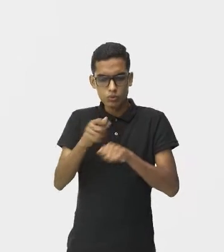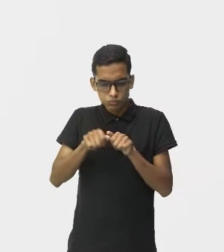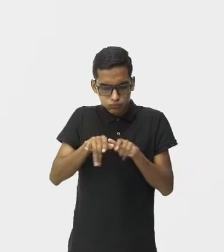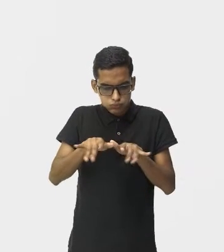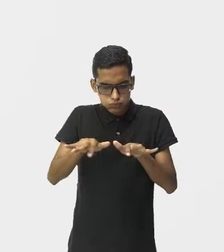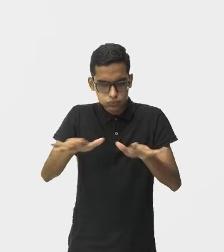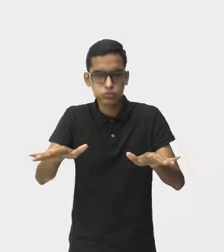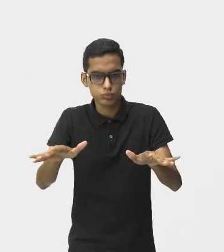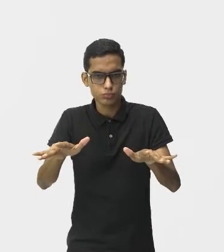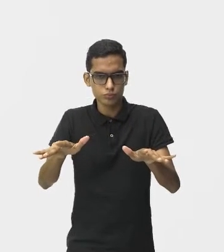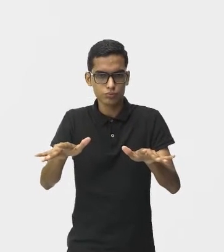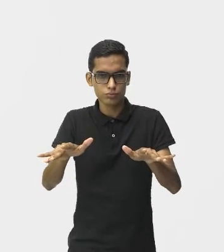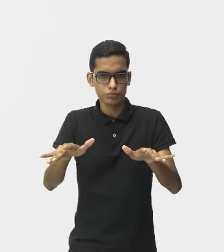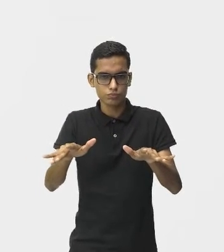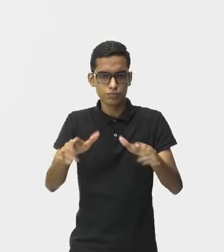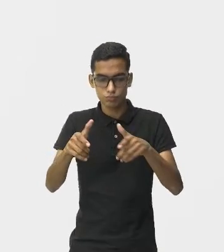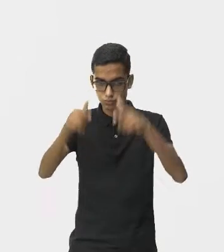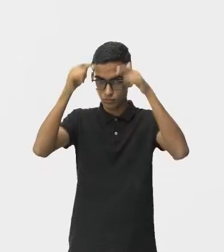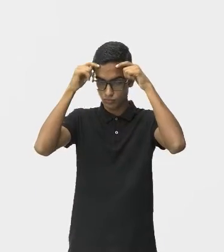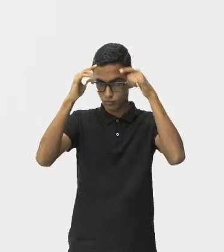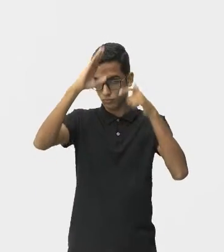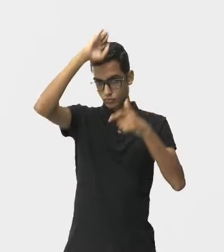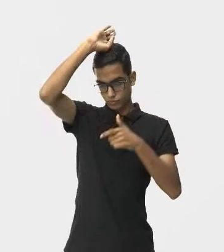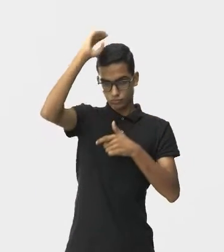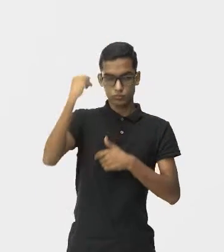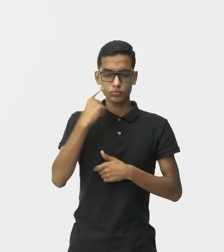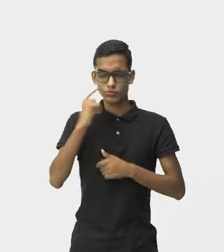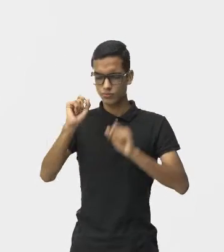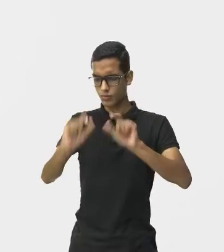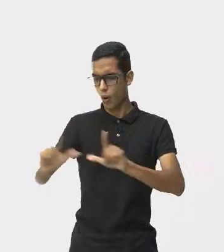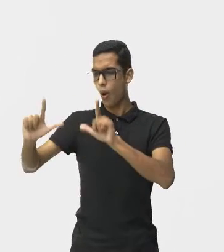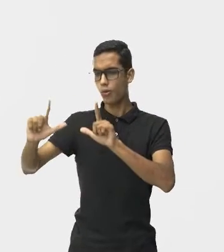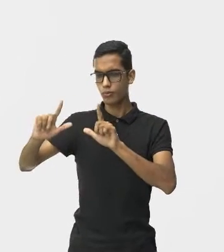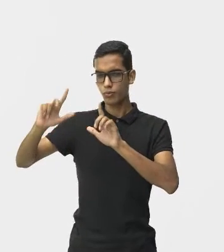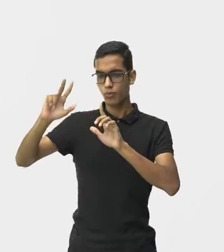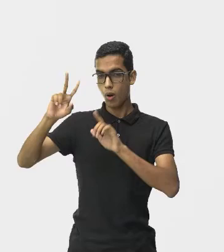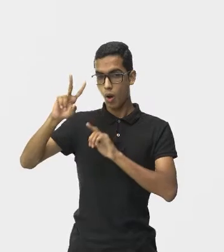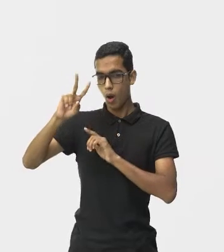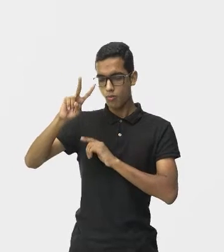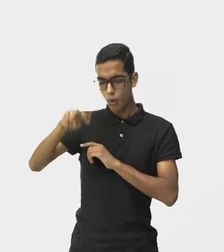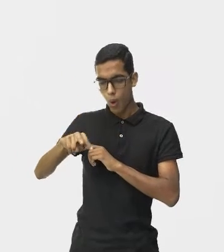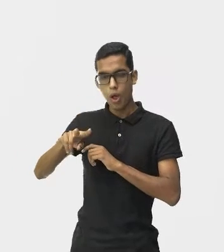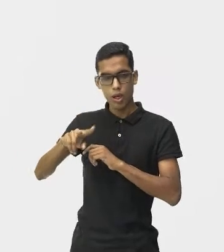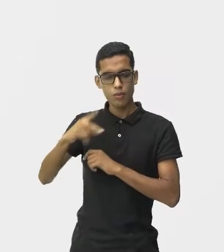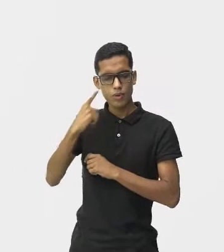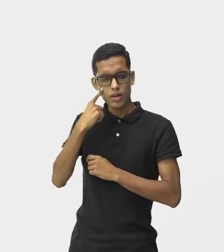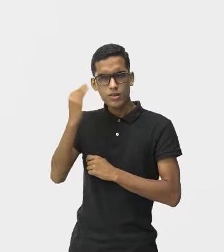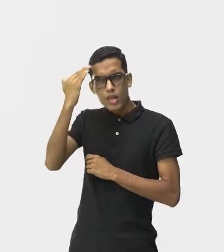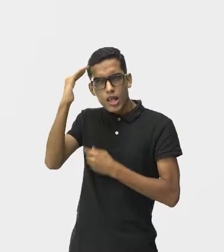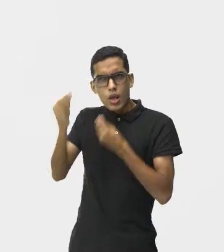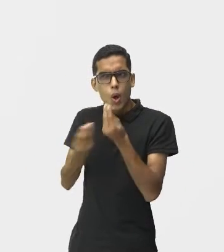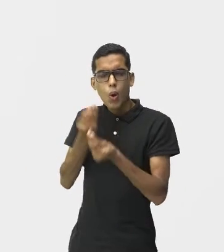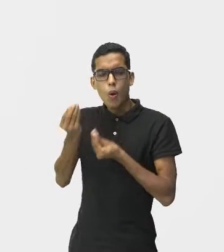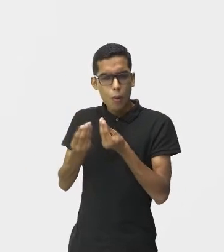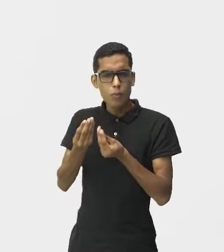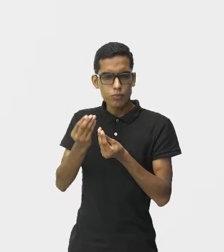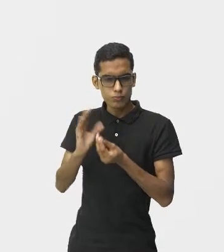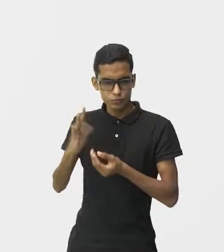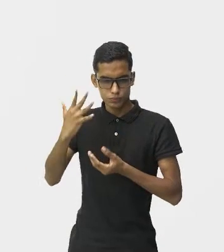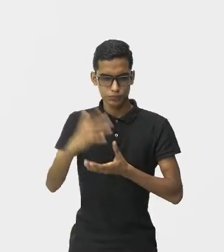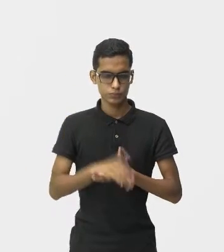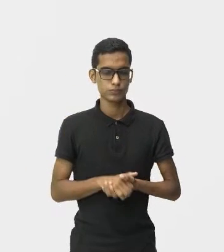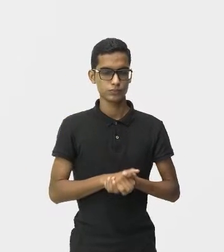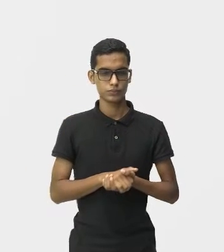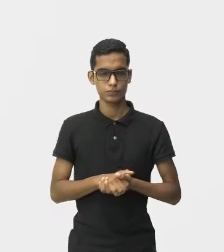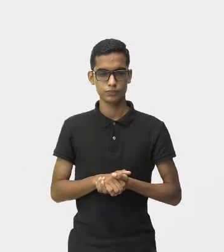Vamos ler a cartela um pouquinho para a gente compreender um pouco mais sobre esse conteúdo. A partir de então,